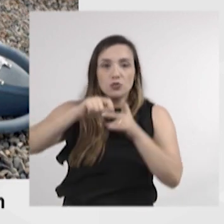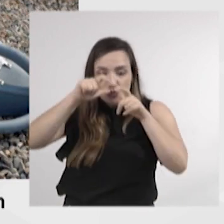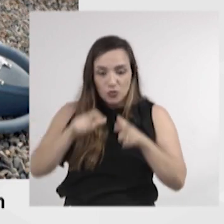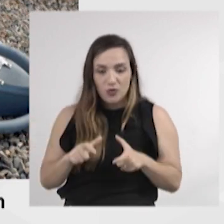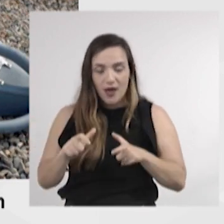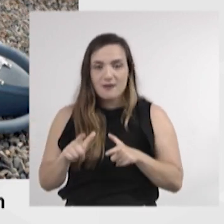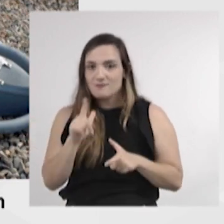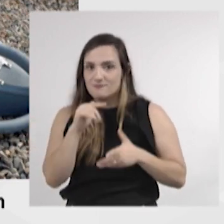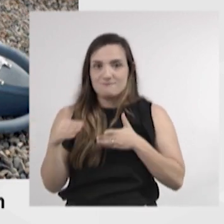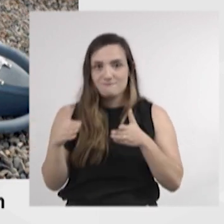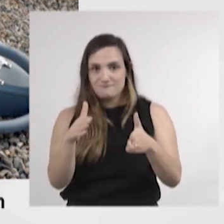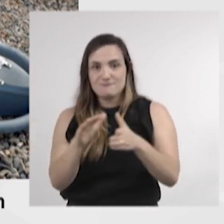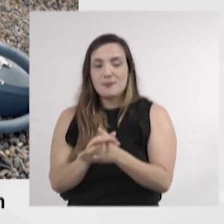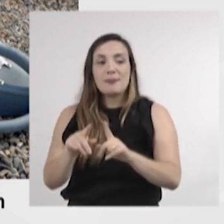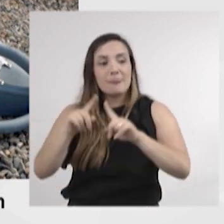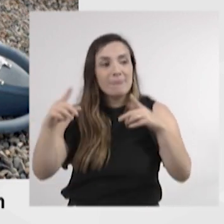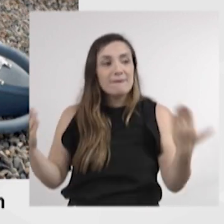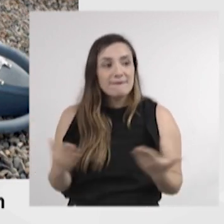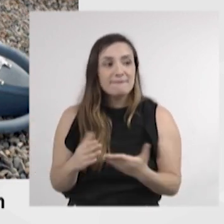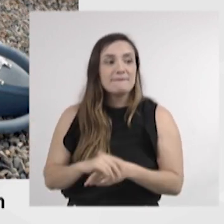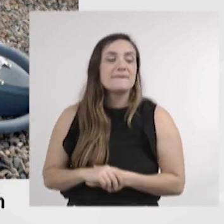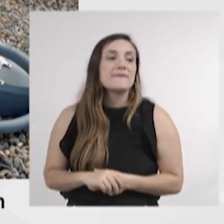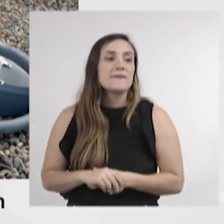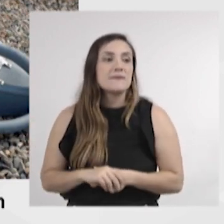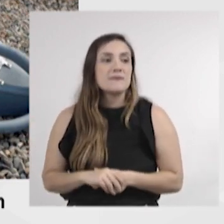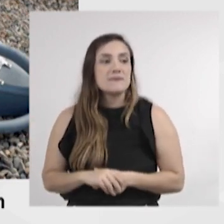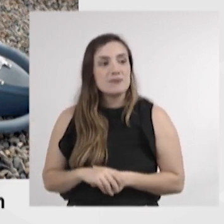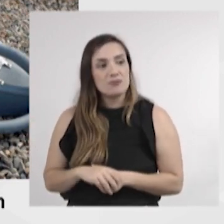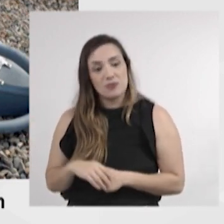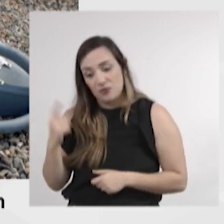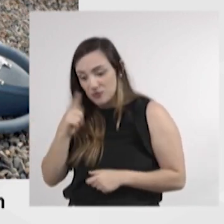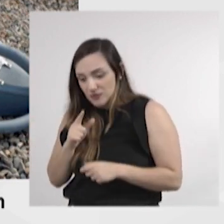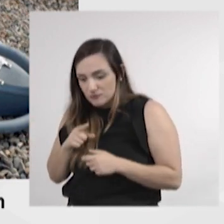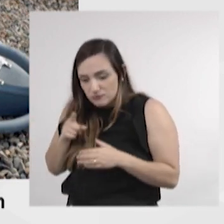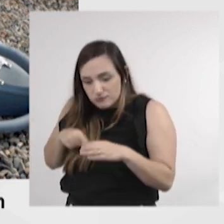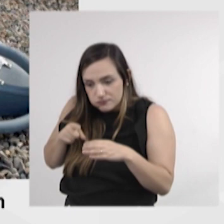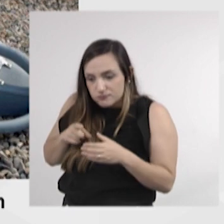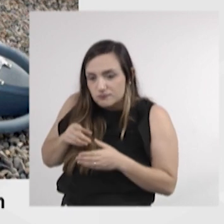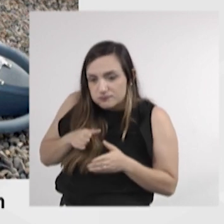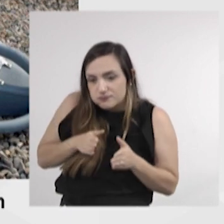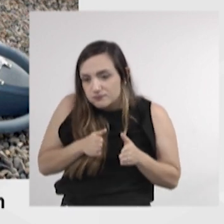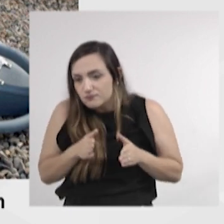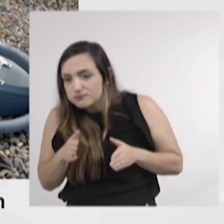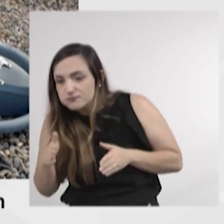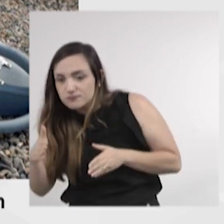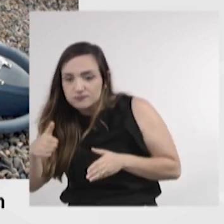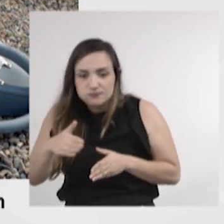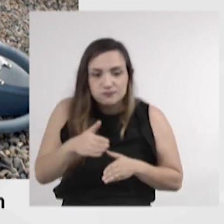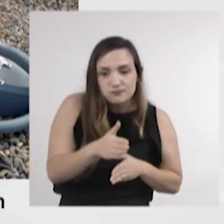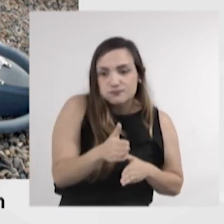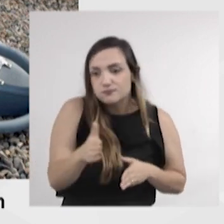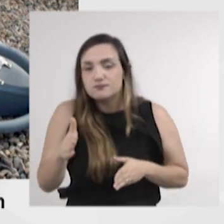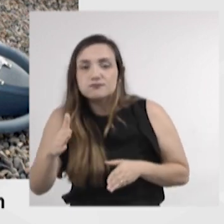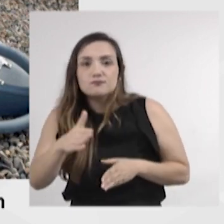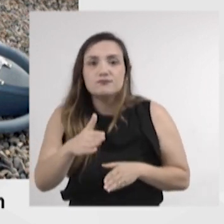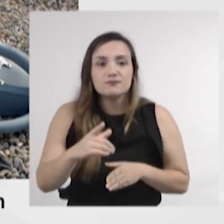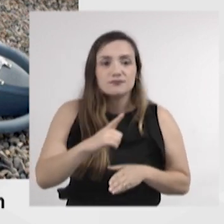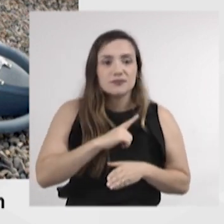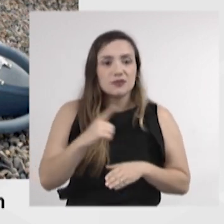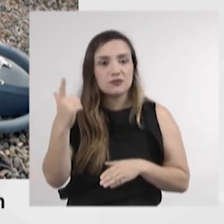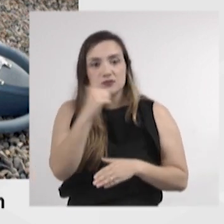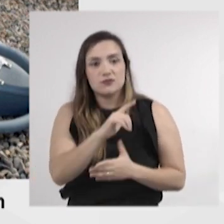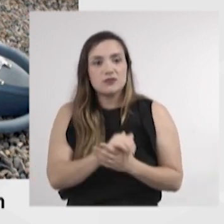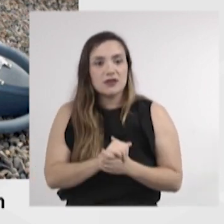rio, de cada um desses rios. Com esse monitoramento detalhado de 10 verticais em cada seção transversal, nós